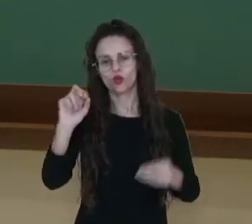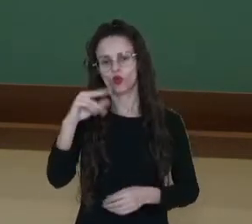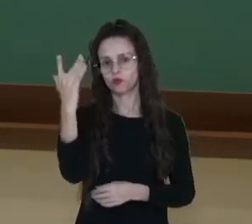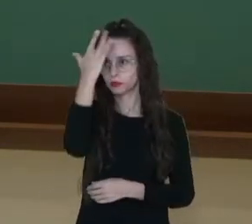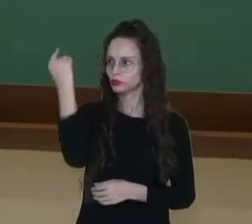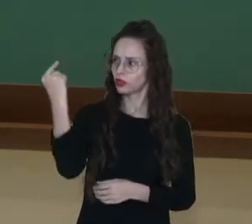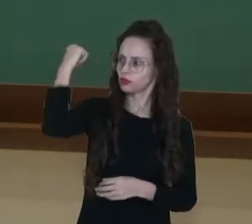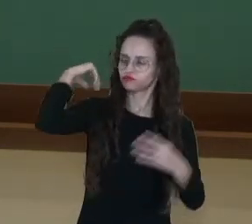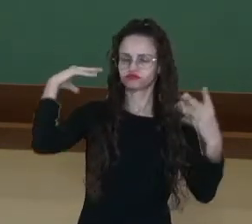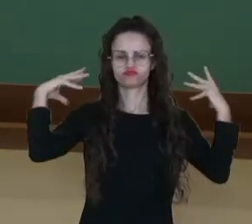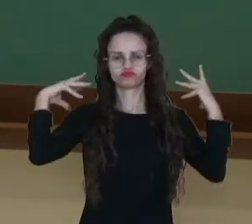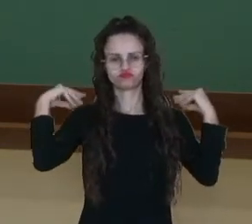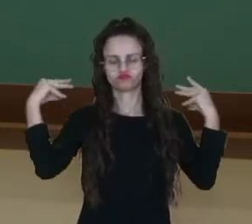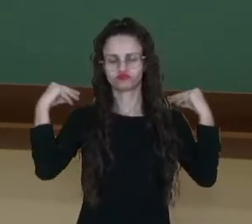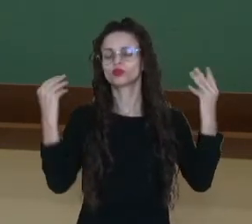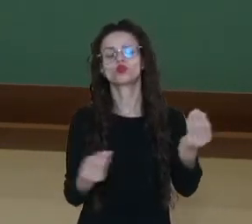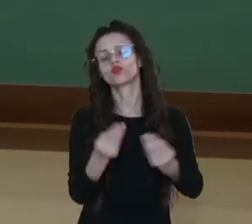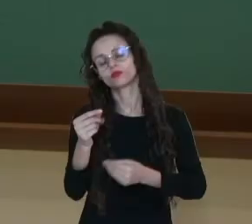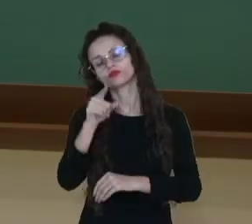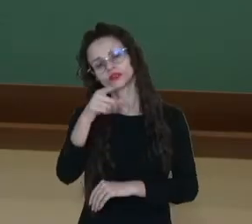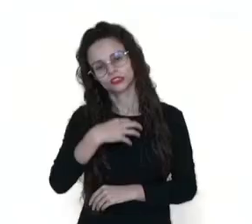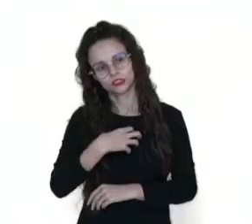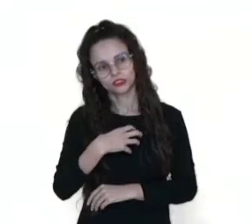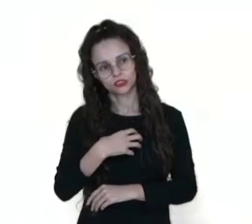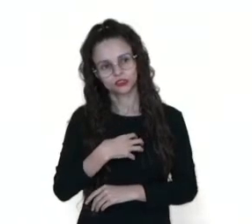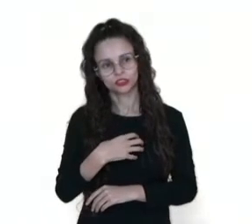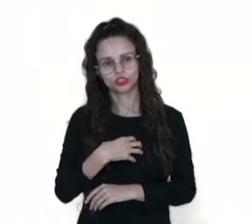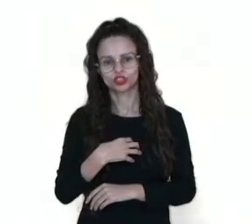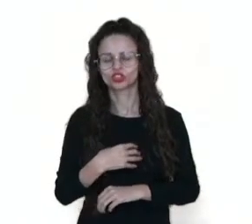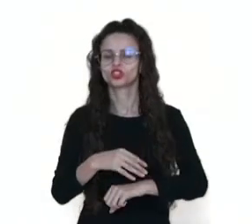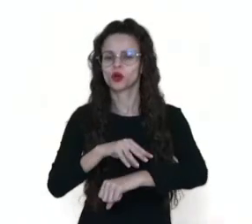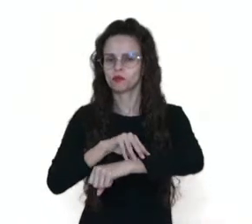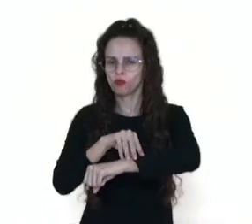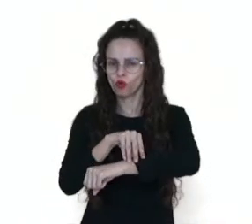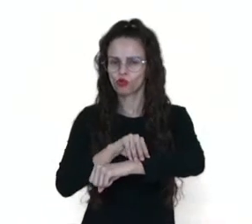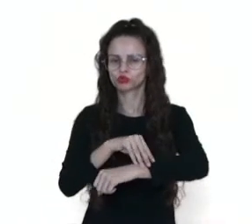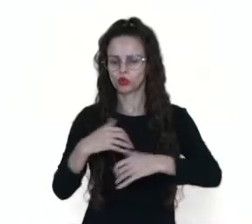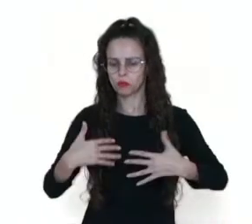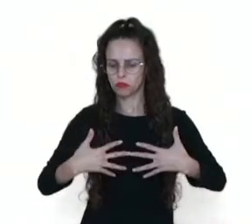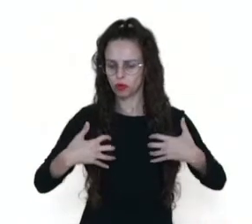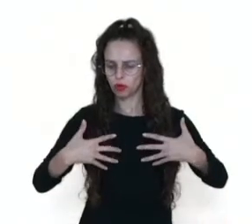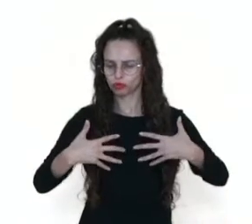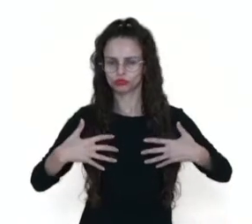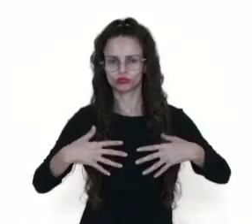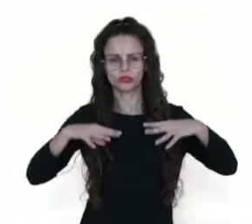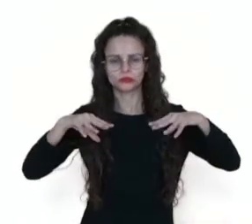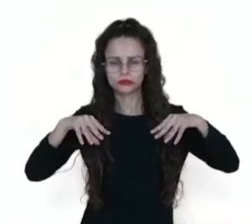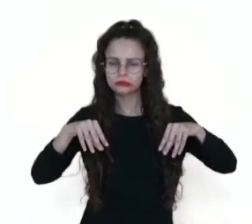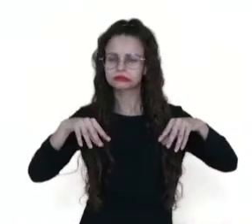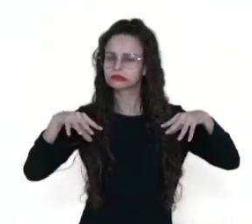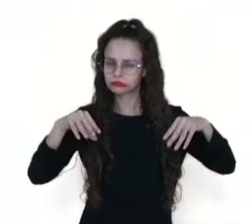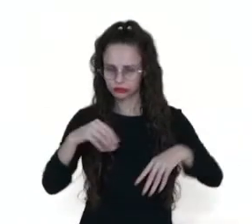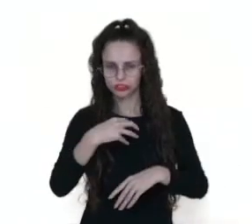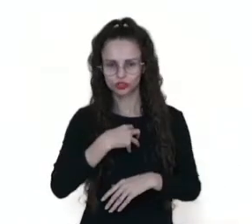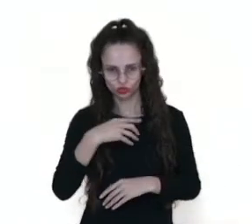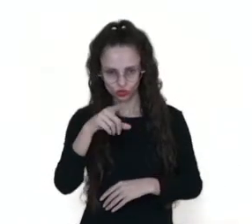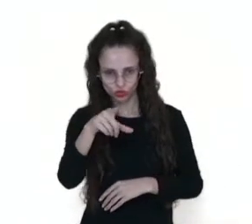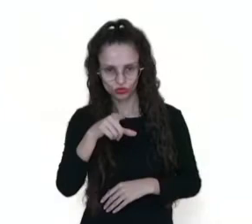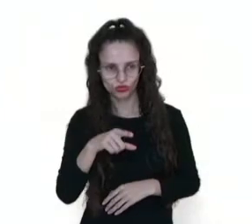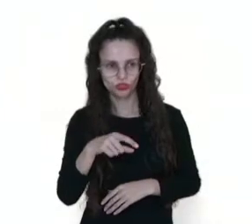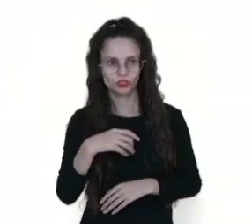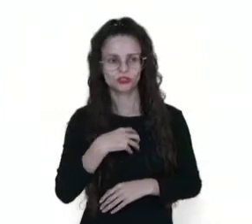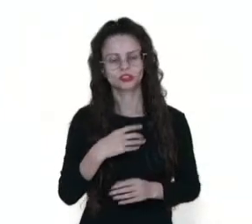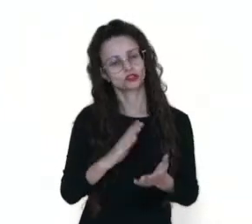a massagem? Vocês sentiram a tensão da musculatura? Sentiram a musculatura que foi trabalhado? Sentiu